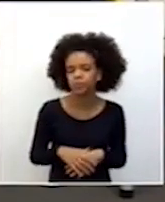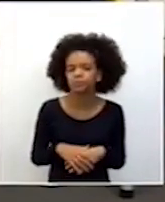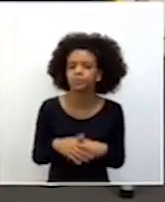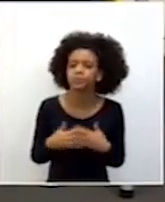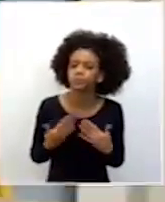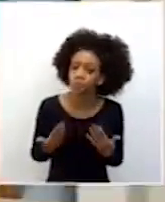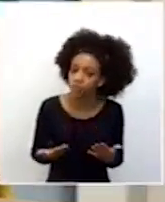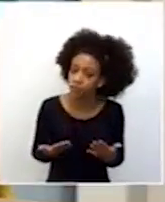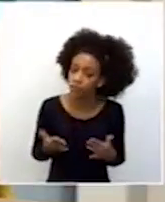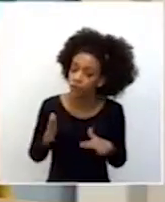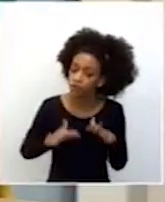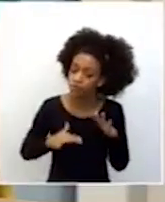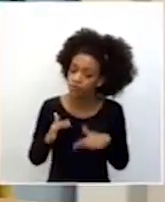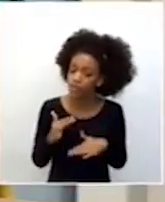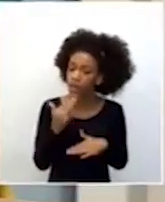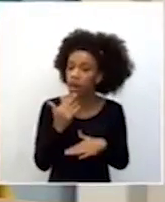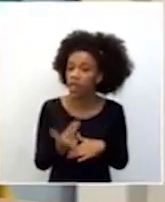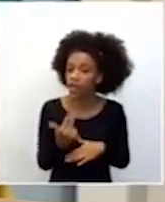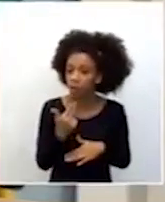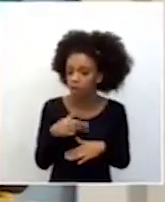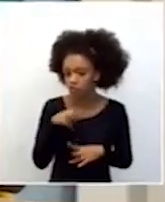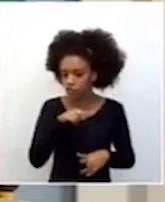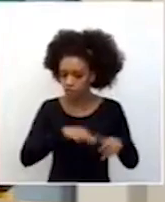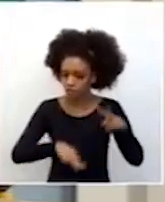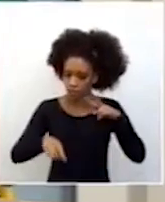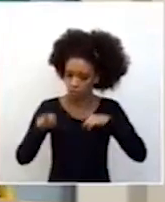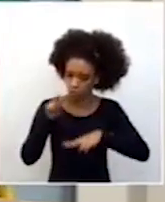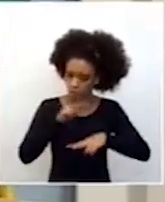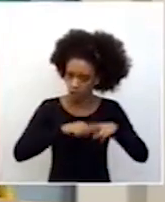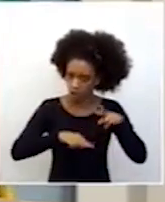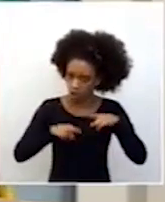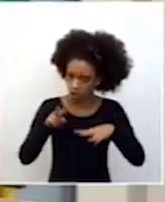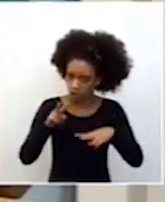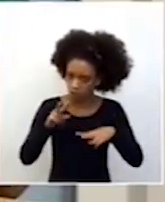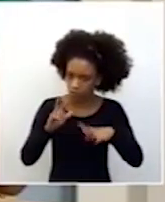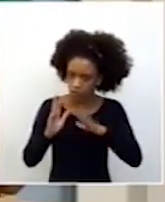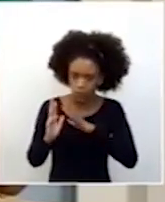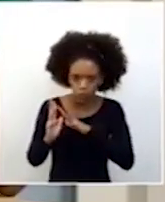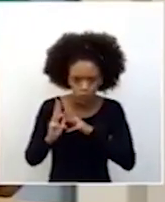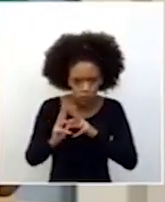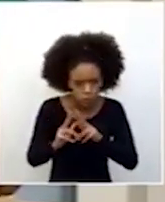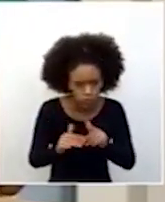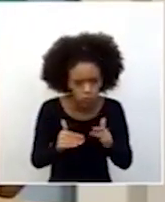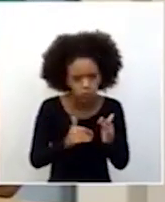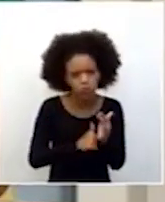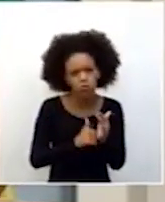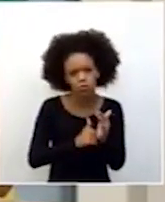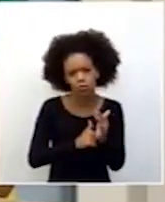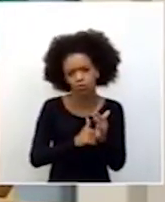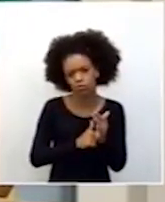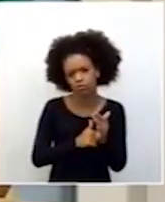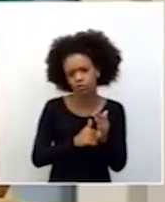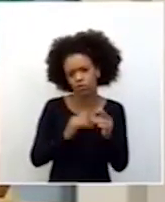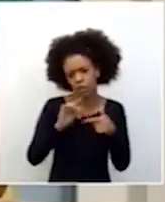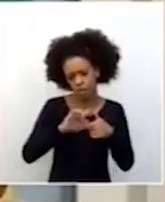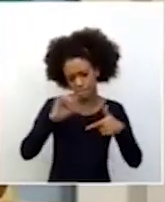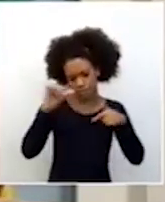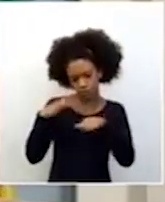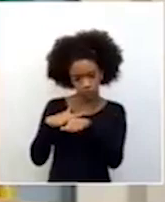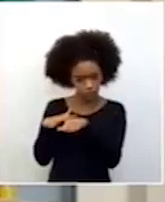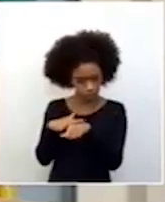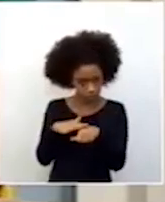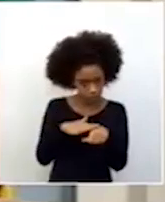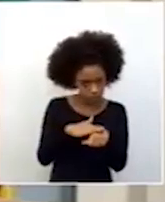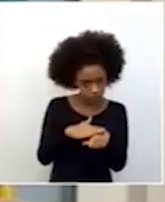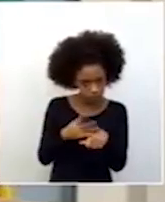ela atrela a linguagem visual, que são todos os códigos que a gente tem na imagem conversando entre si